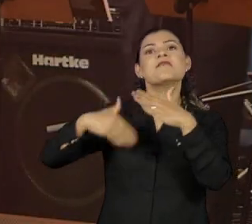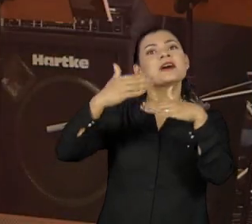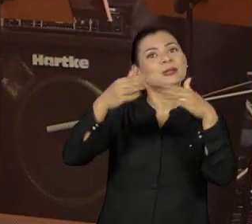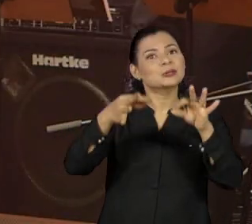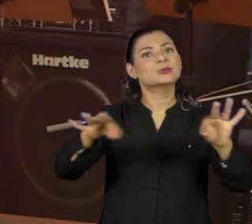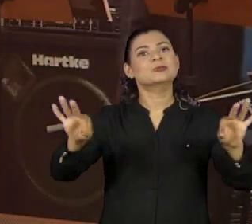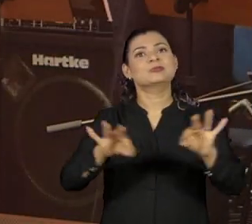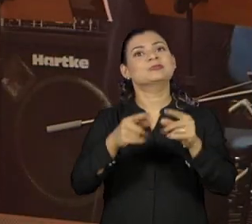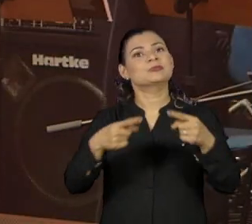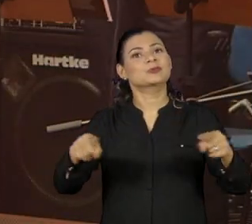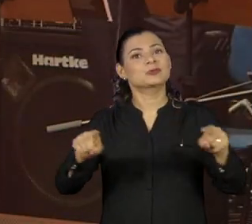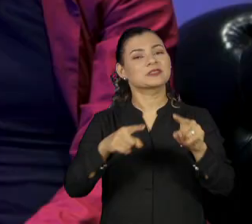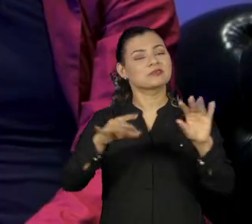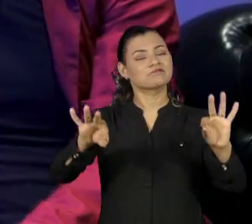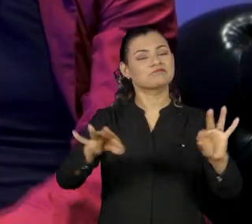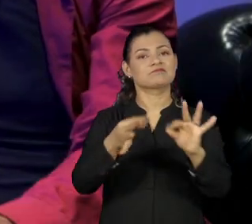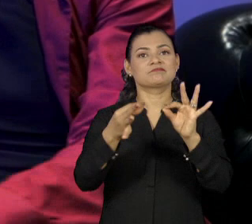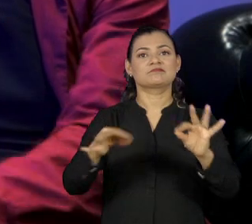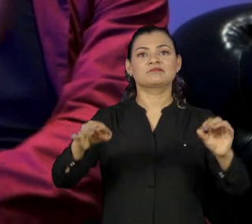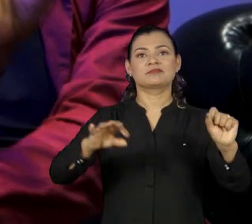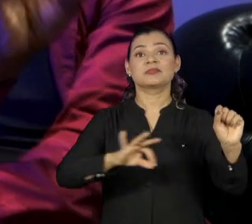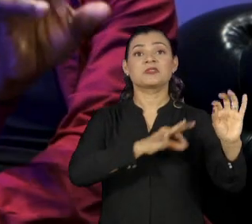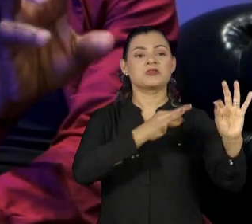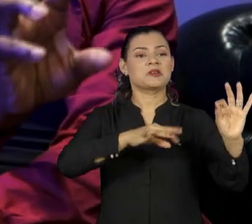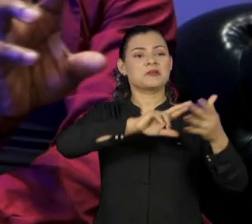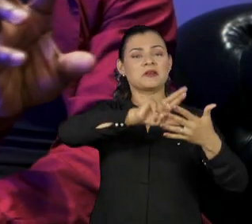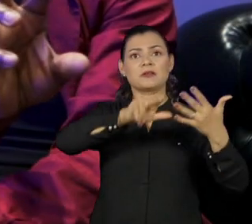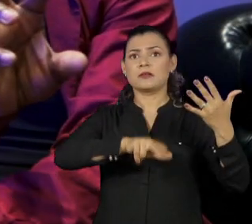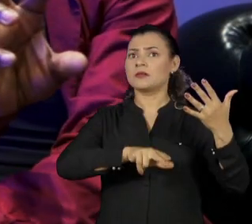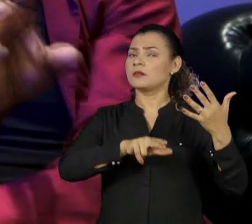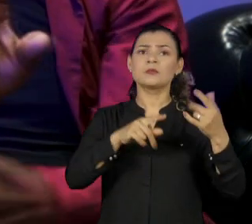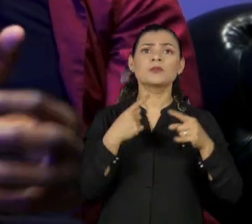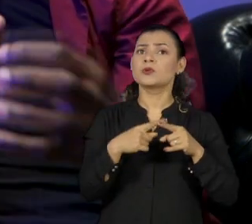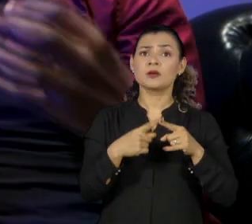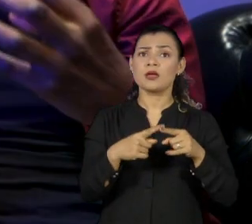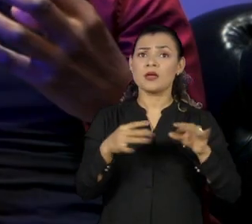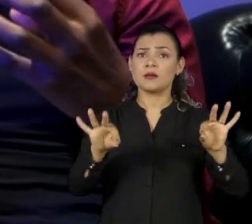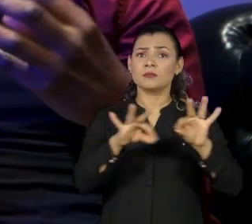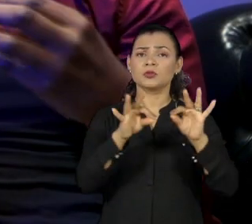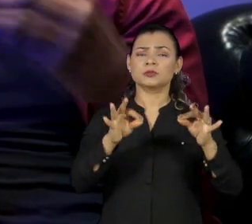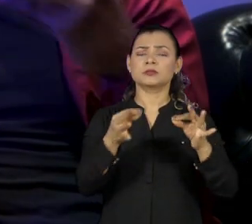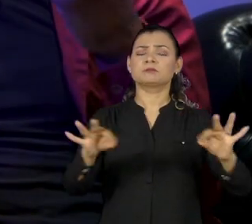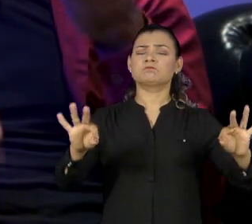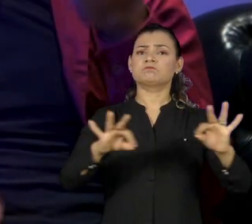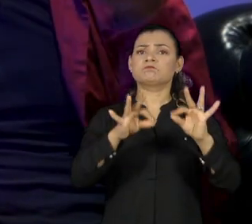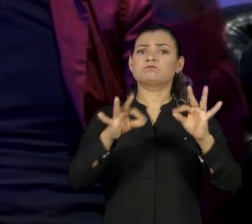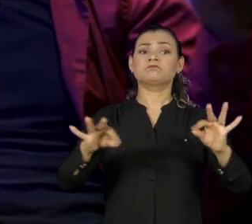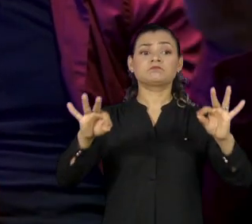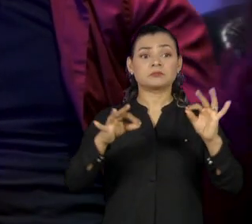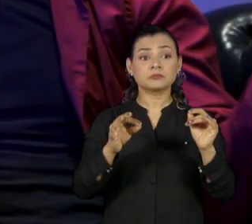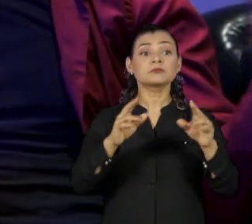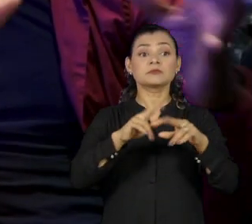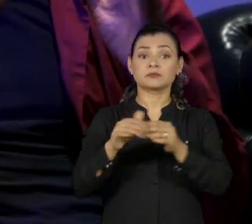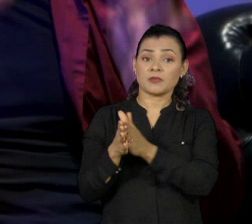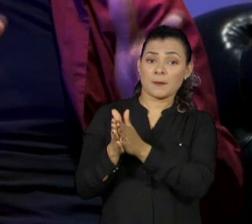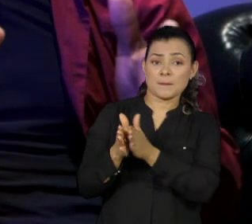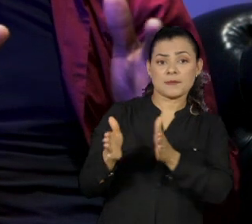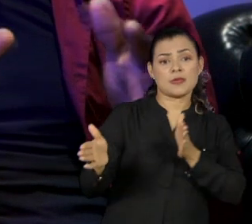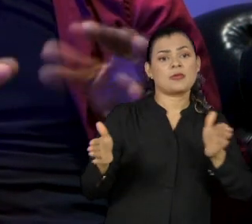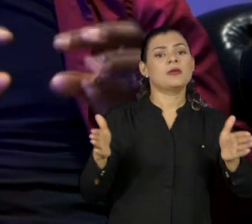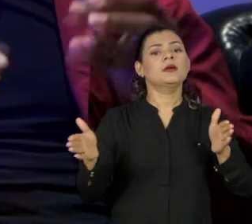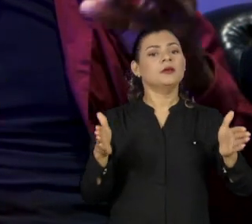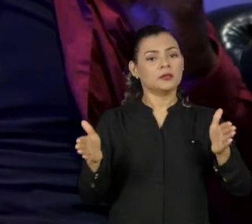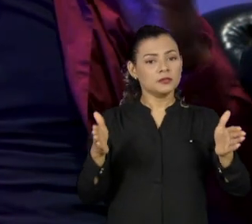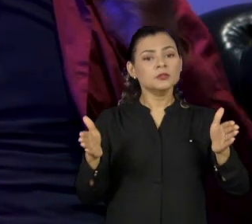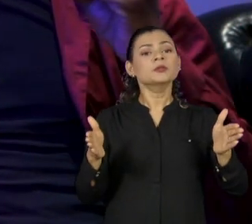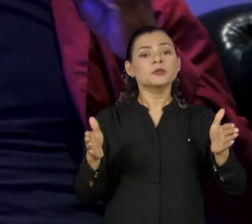música erudita. Porque a música erudita, por um bom período de tempo aqui no Brasil,